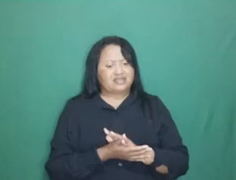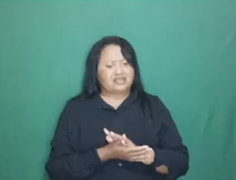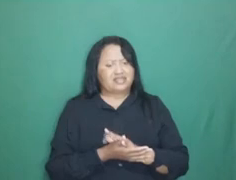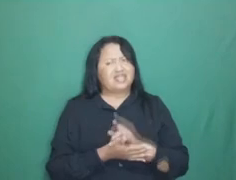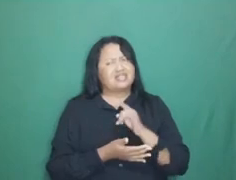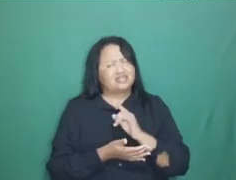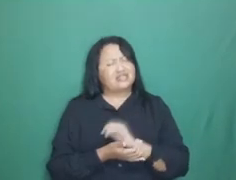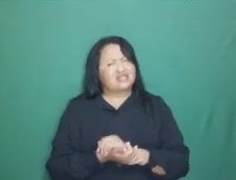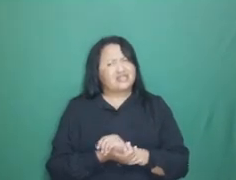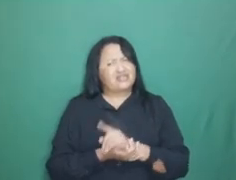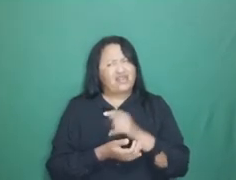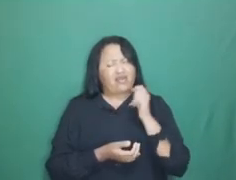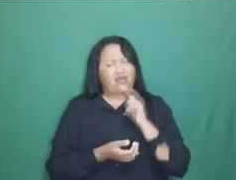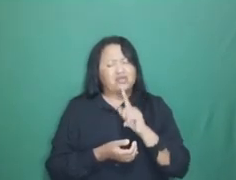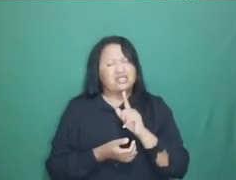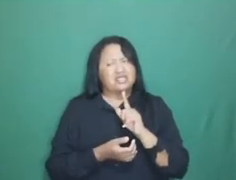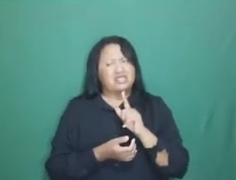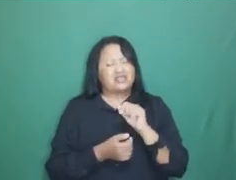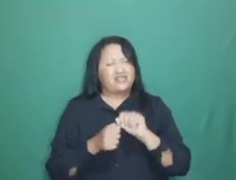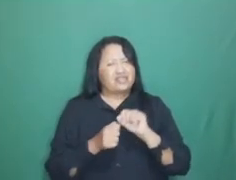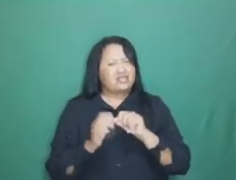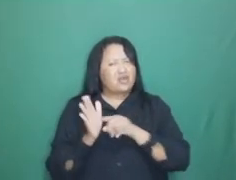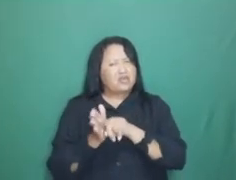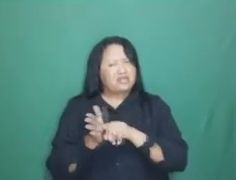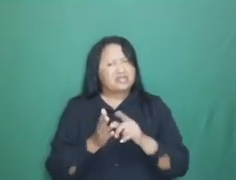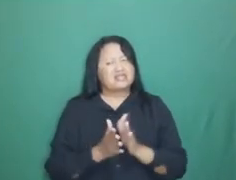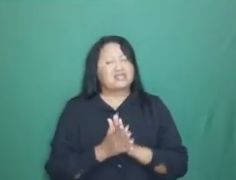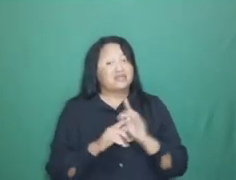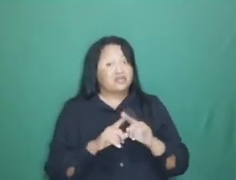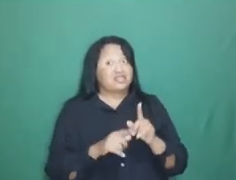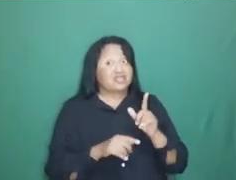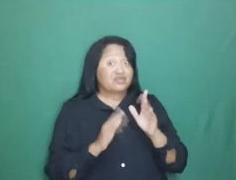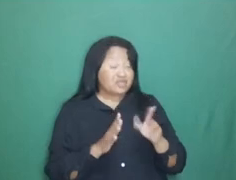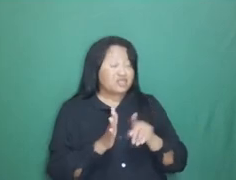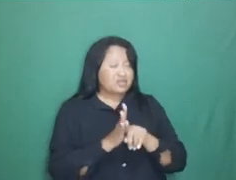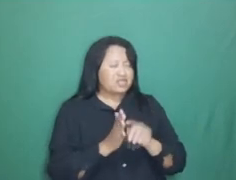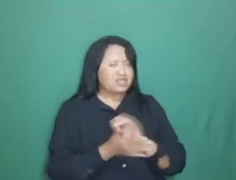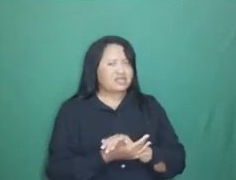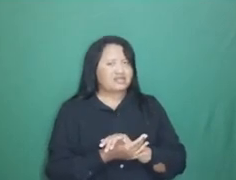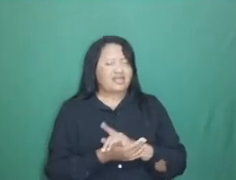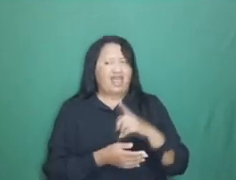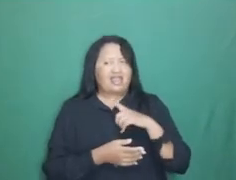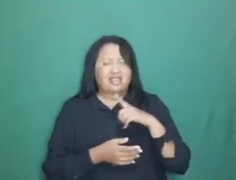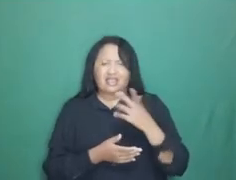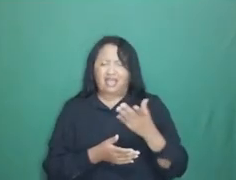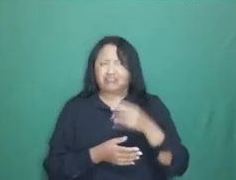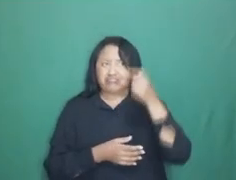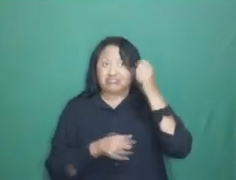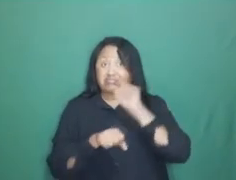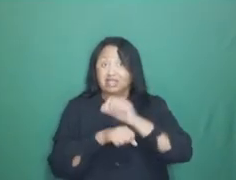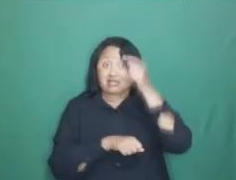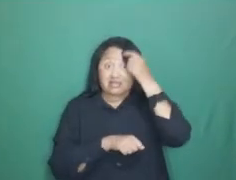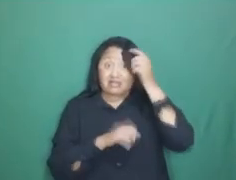mas vai dar para desenrolar sua pesquisa no cara já tem doutorado vai dar para desenrolar sua pesquisa né porque numa paralisia cerebral